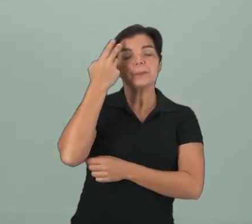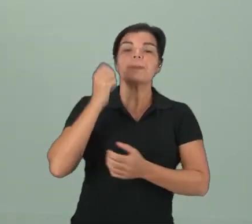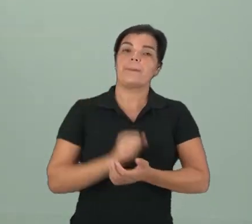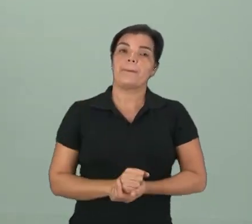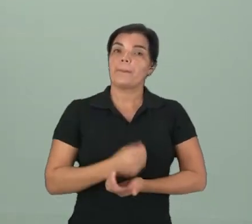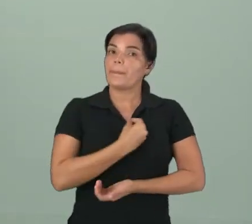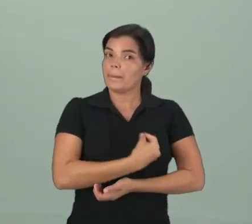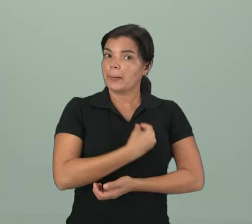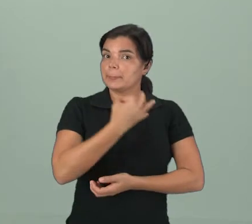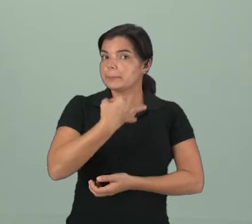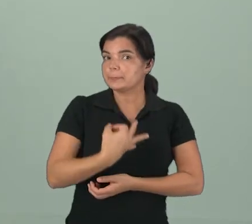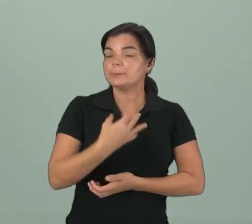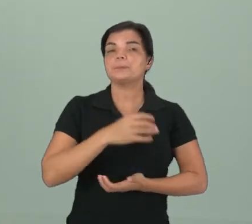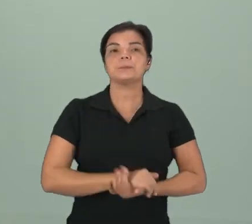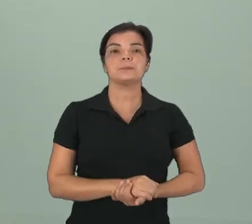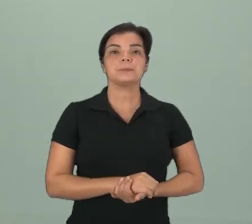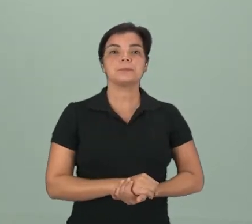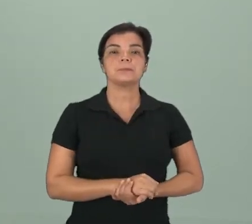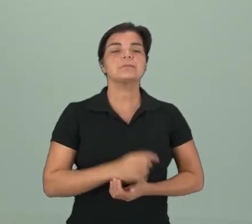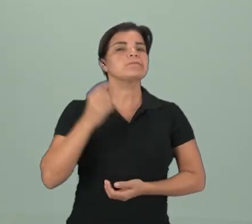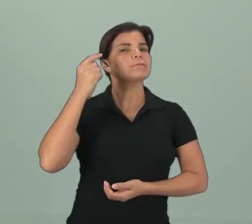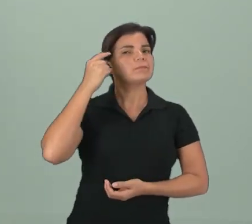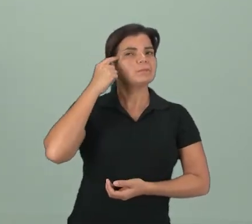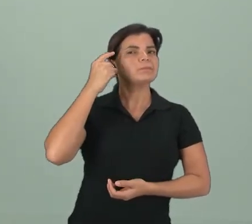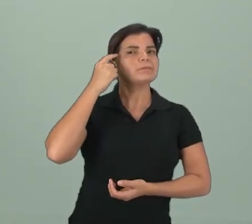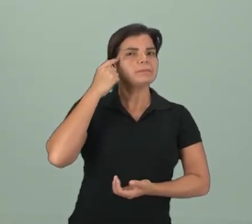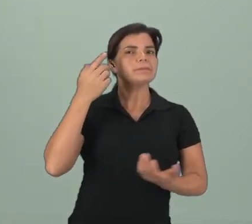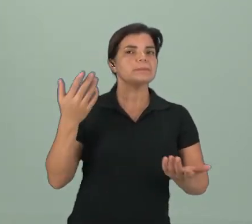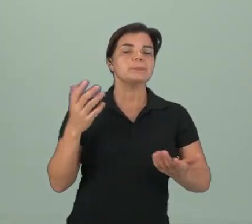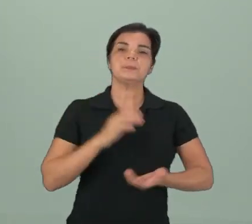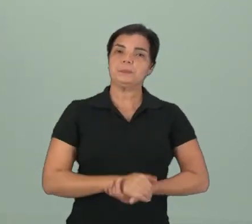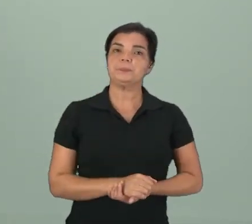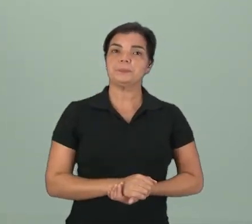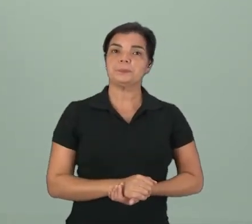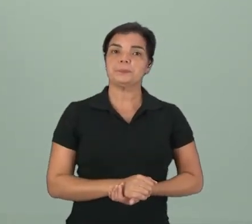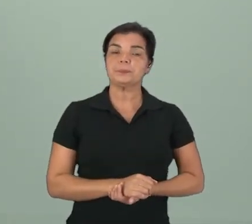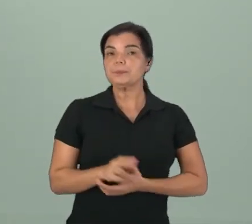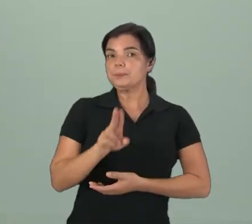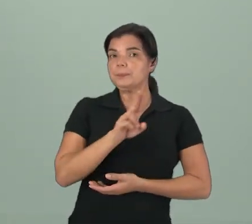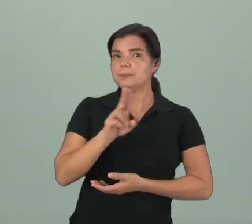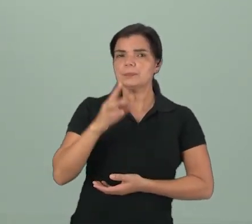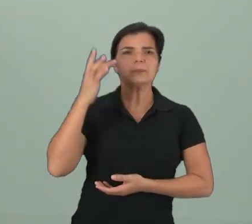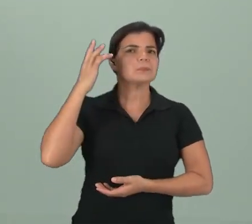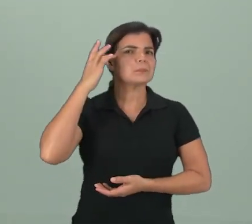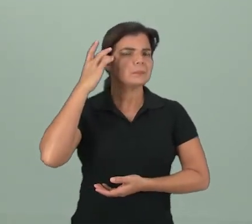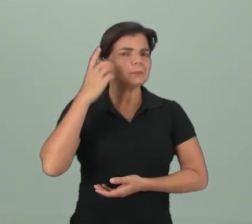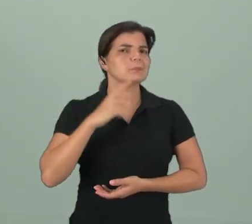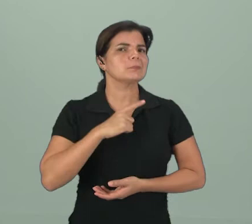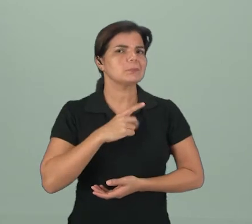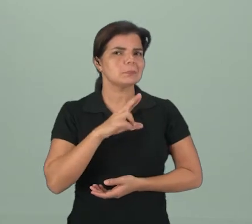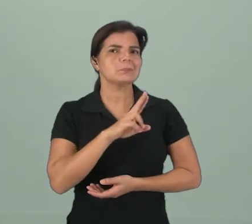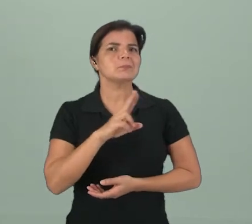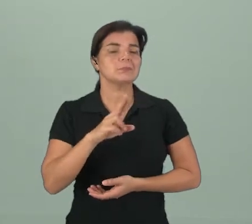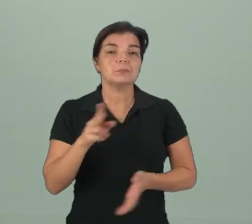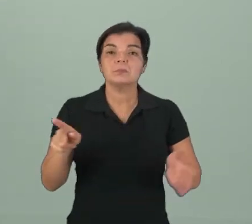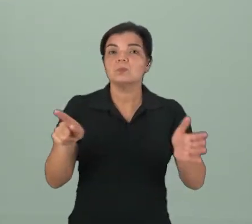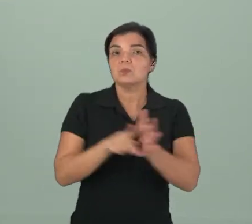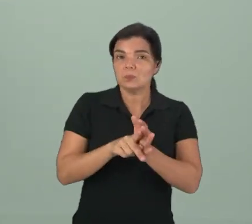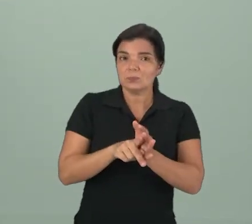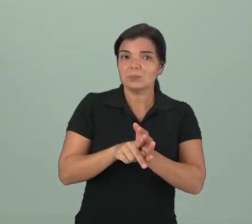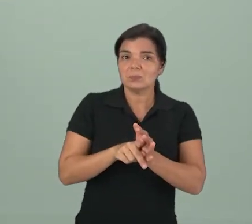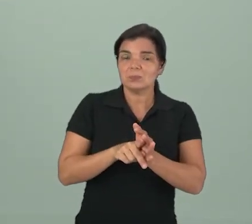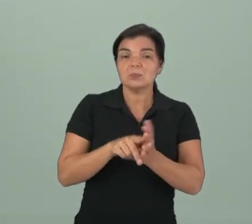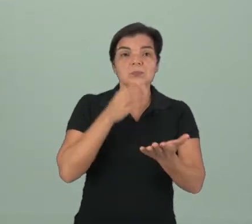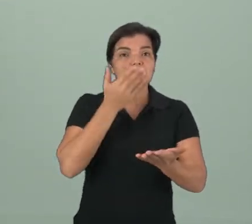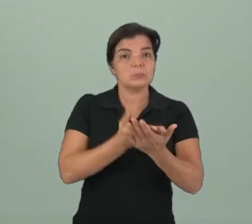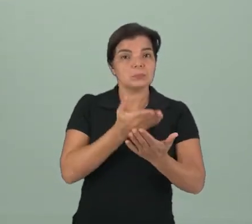de vivência, certo? E pensando aí nos nomes, né? Será que tem algum nome específico para